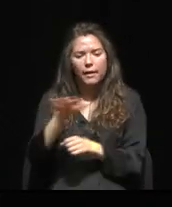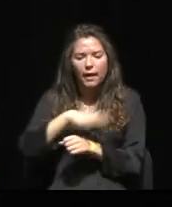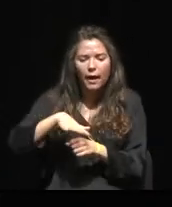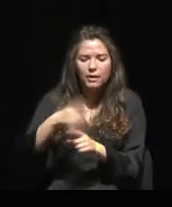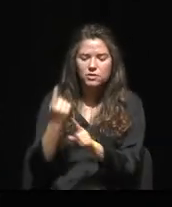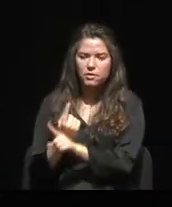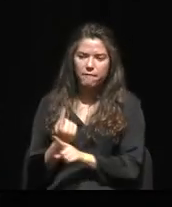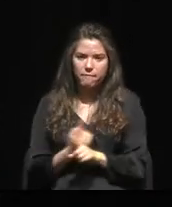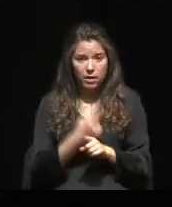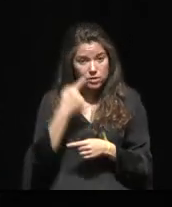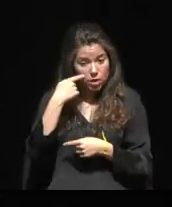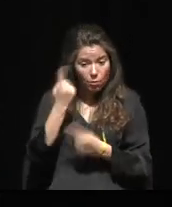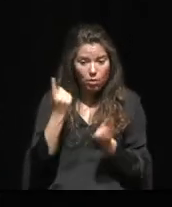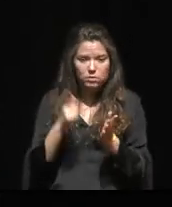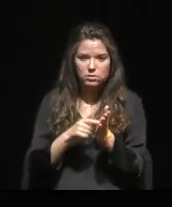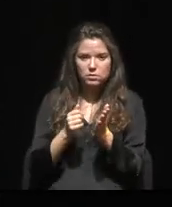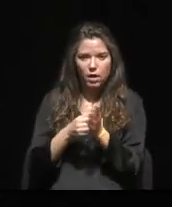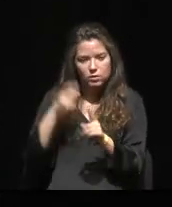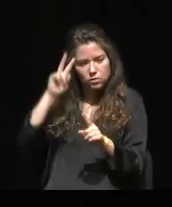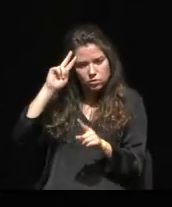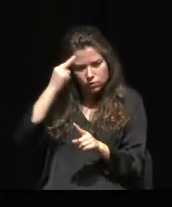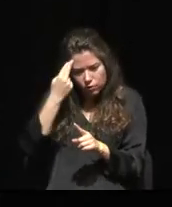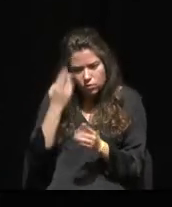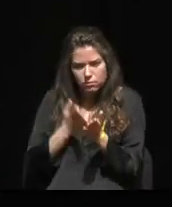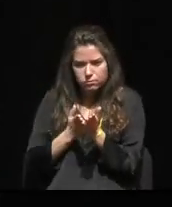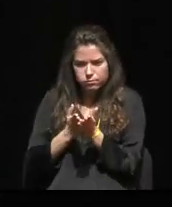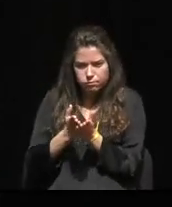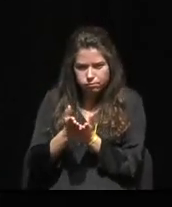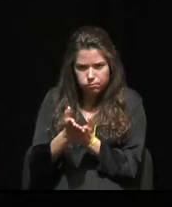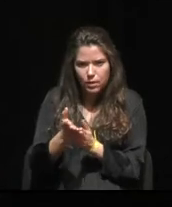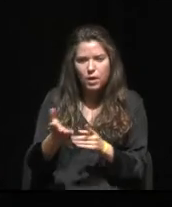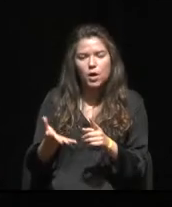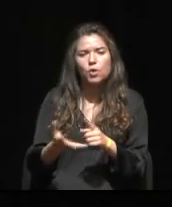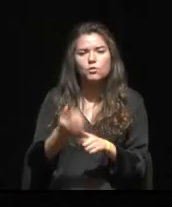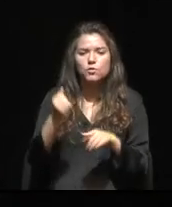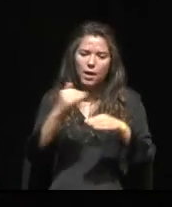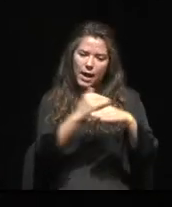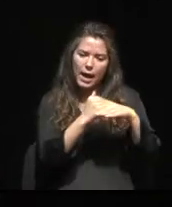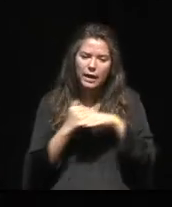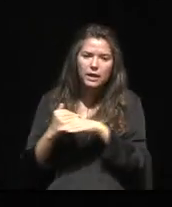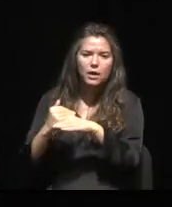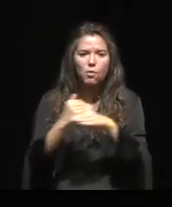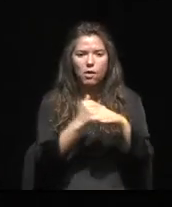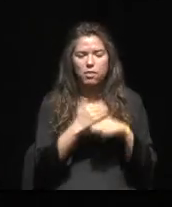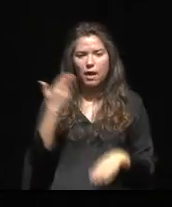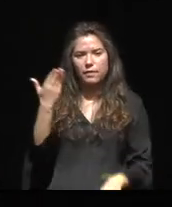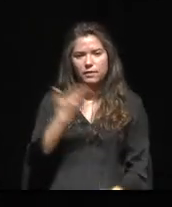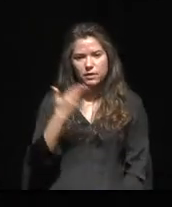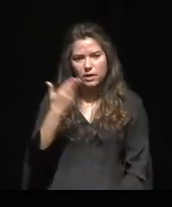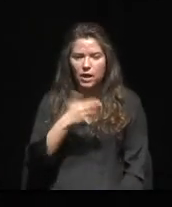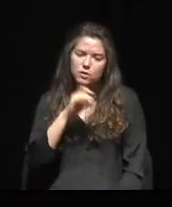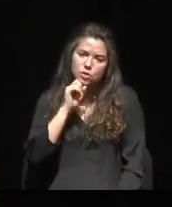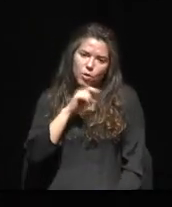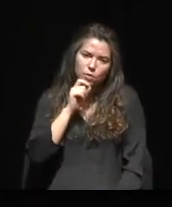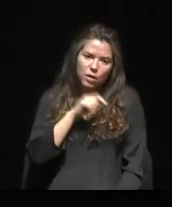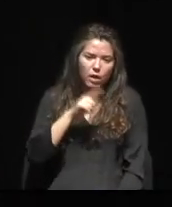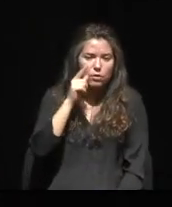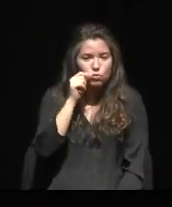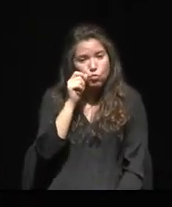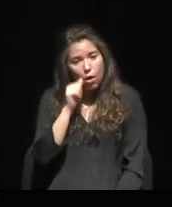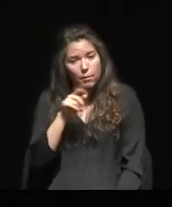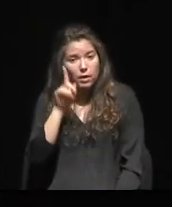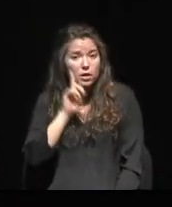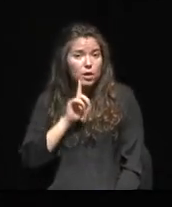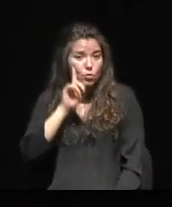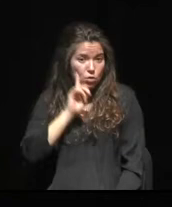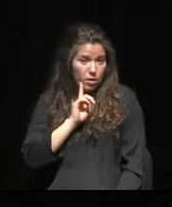a necessidade de esforços contínuos para alcançarmos uma verdadeira igualdade de direitos e oportunidades entre o homem e a